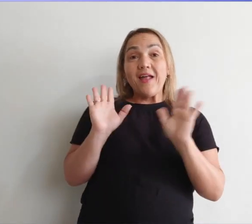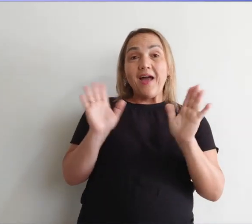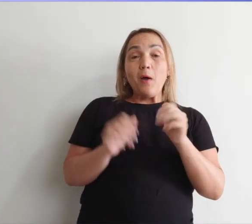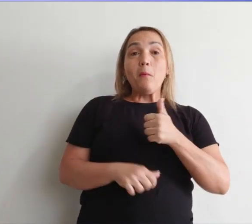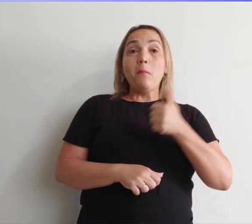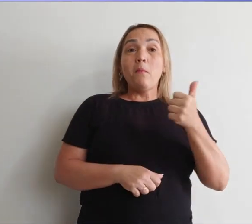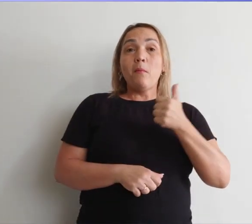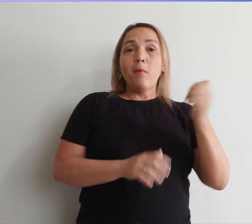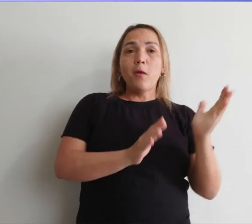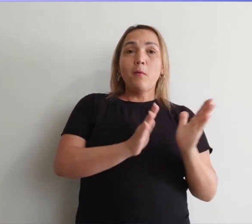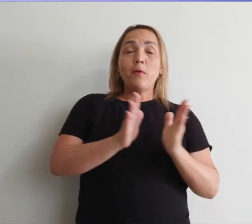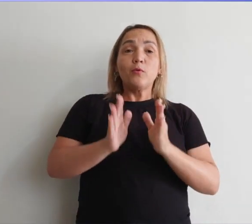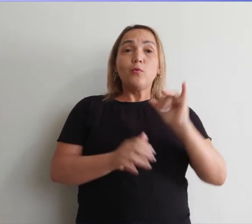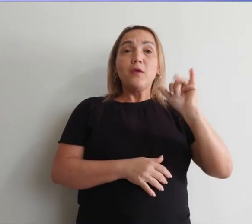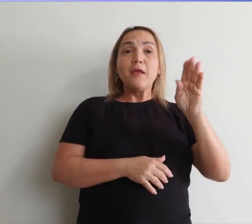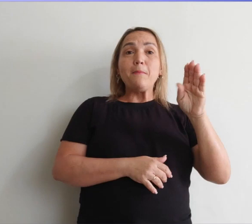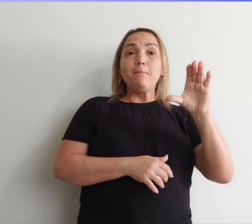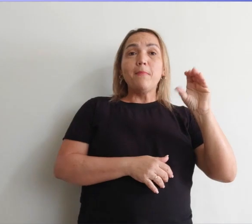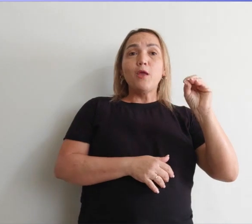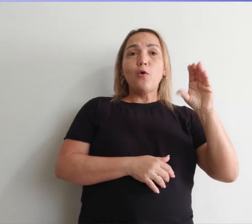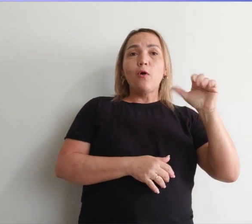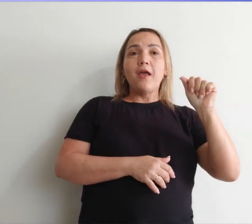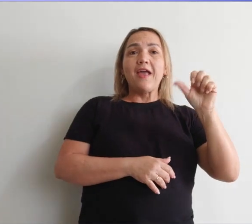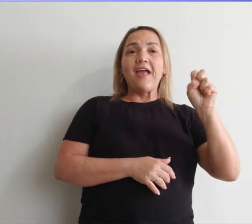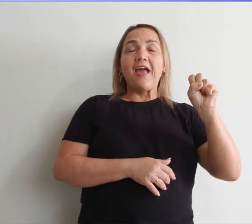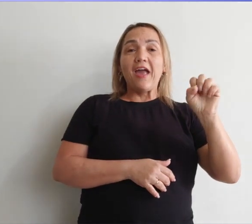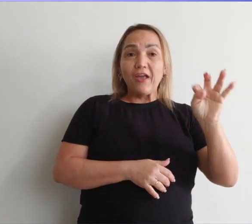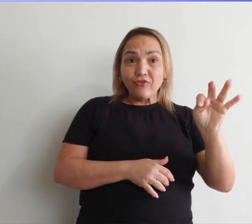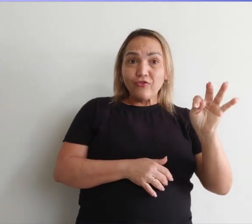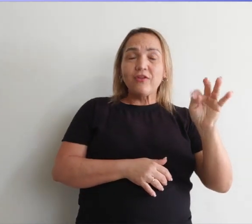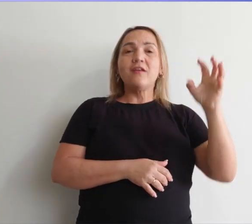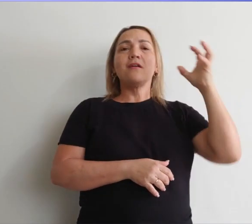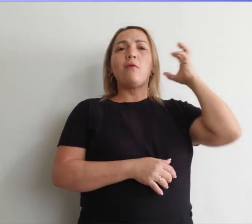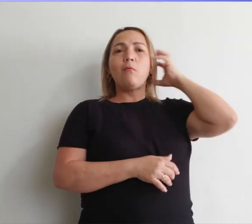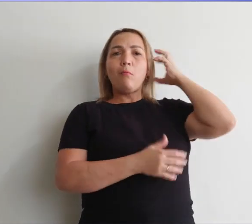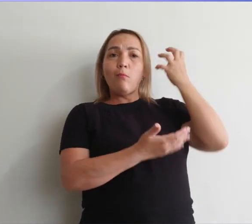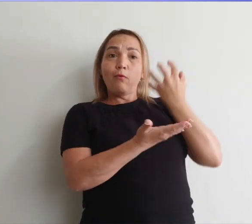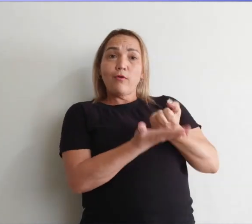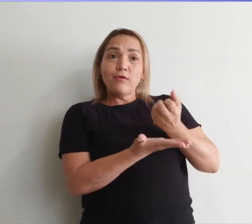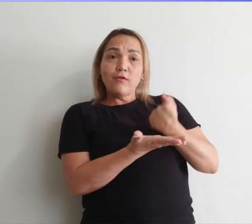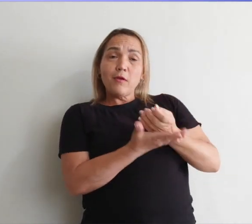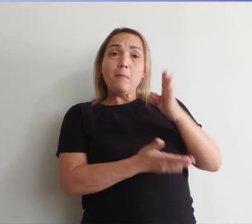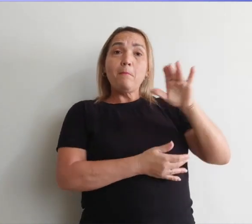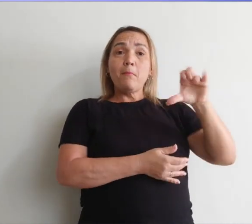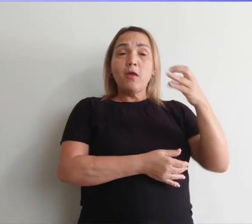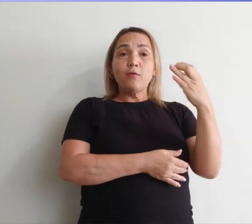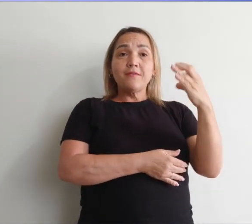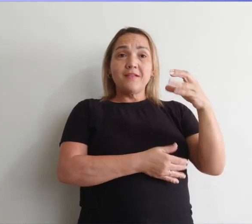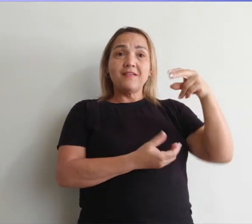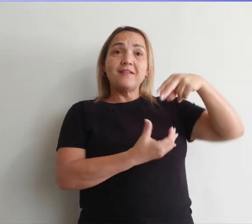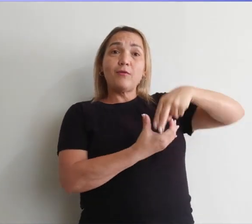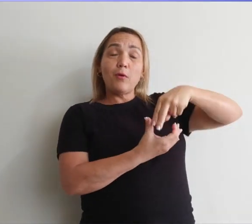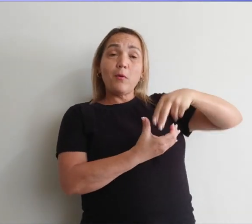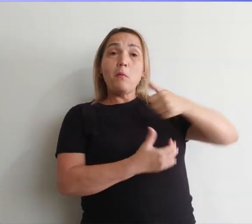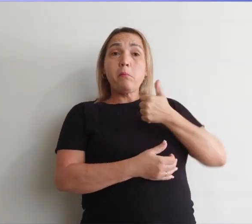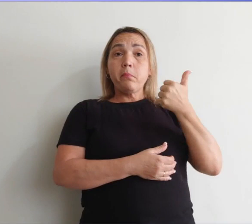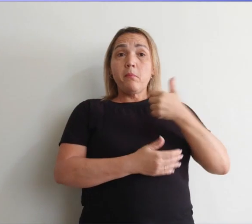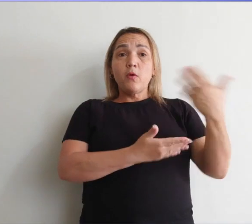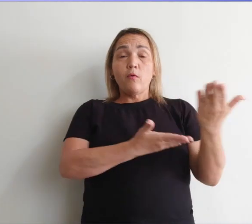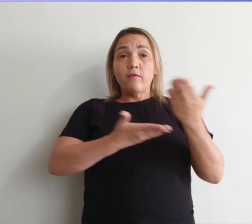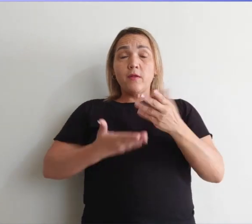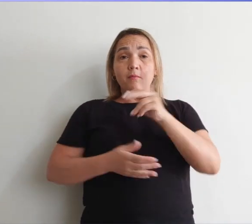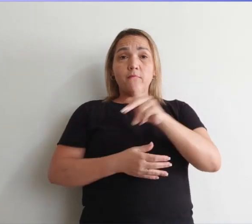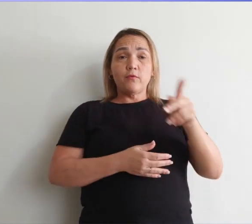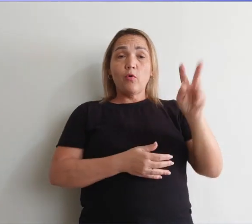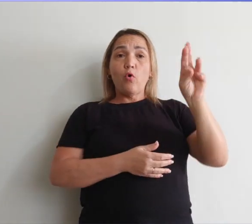Olá, esse é o primeiro episódio do IBIOcast, o podcast do Instituto de Biociências da Unirio. E como primeiro convidado nós temos o